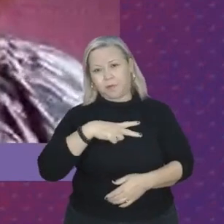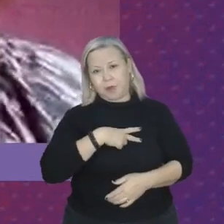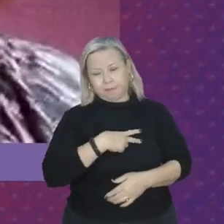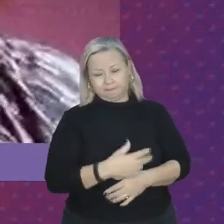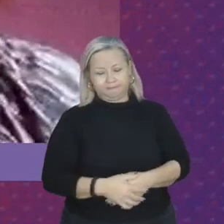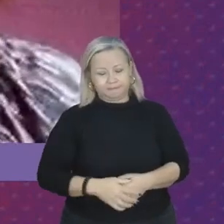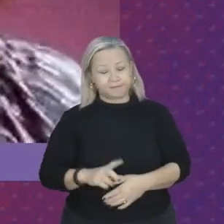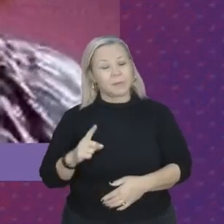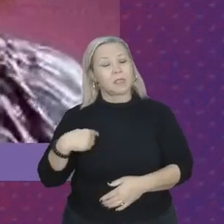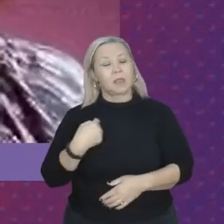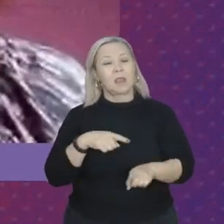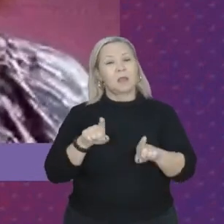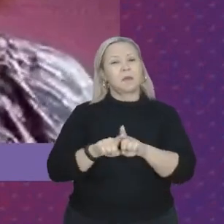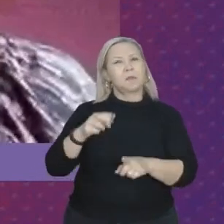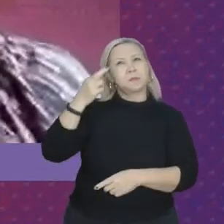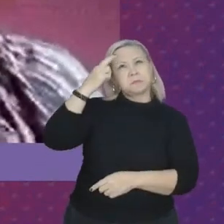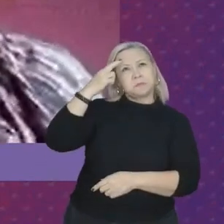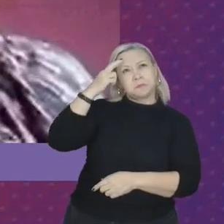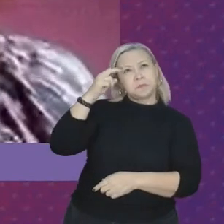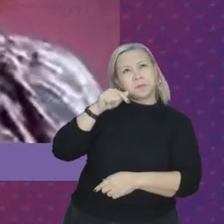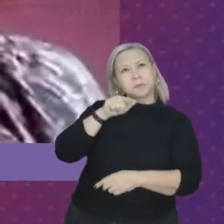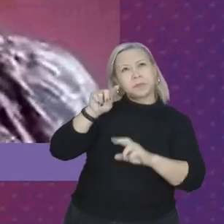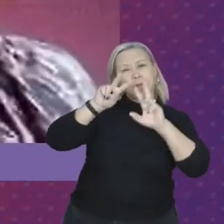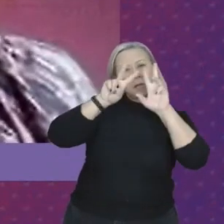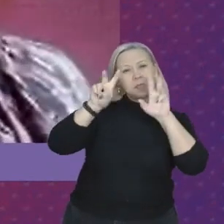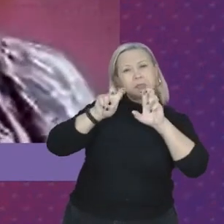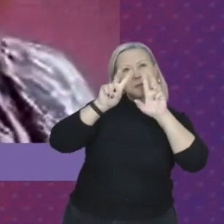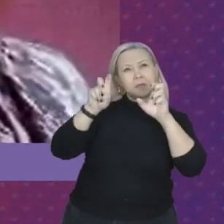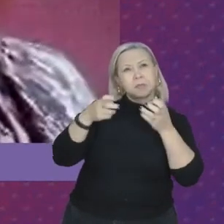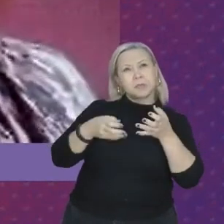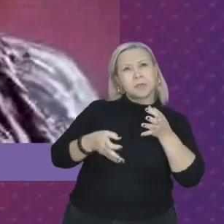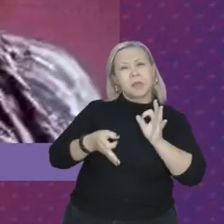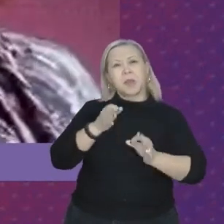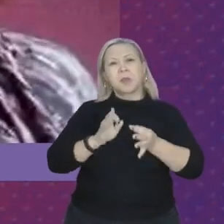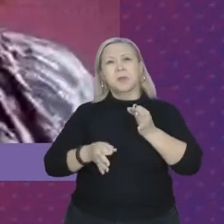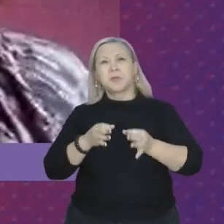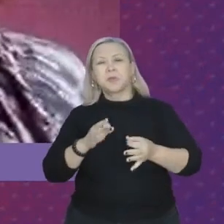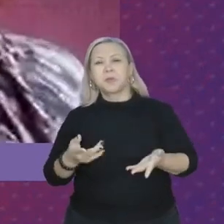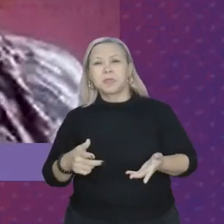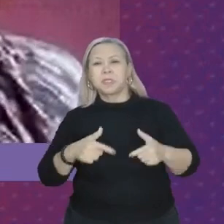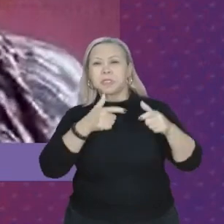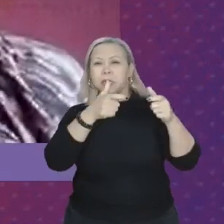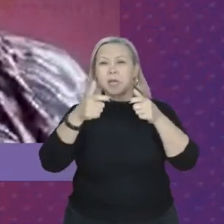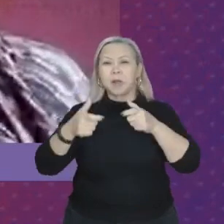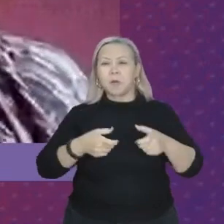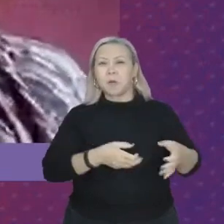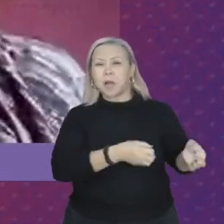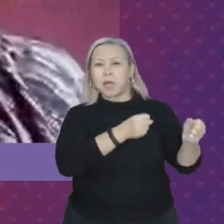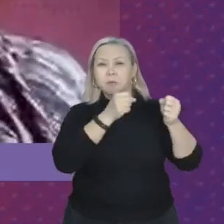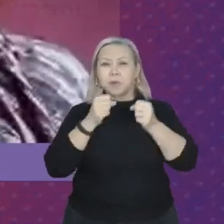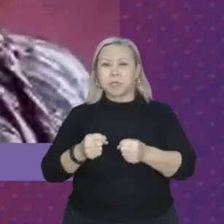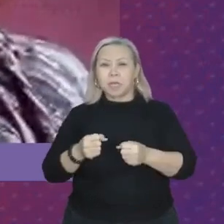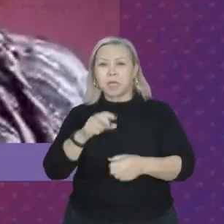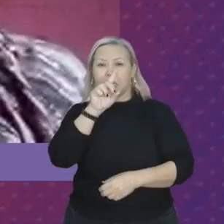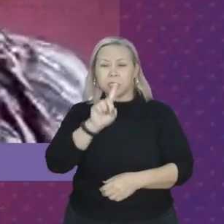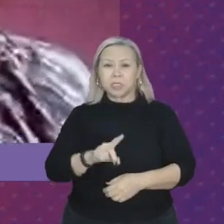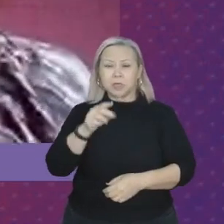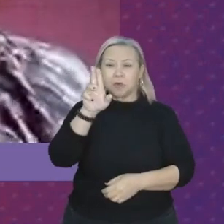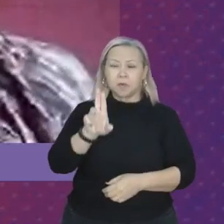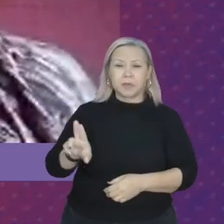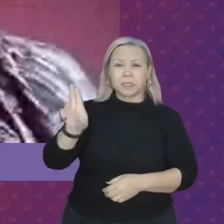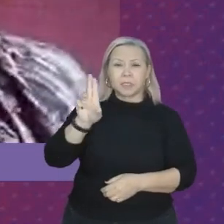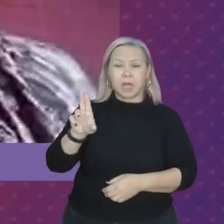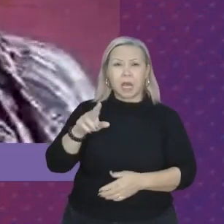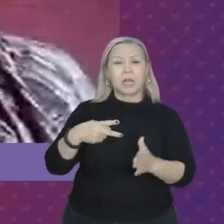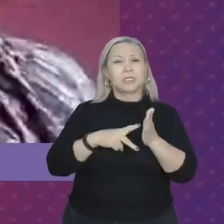a gente também precisa pensar nisso, a gente precisa pensar que ser juiz é espaço de poder, que ser diretor de universidade, que ser, né, diretor